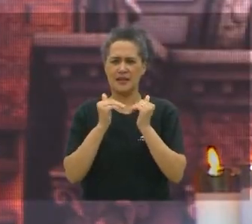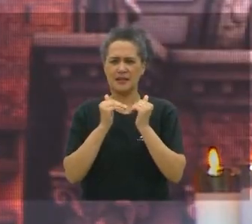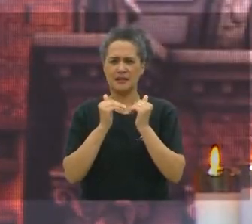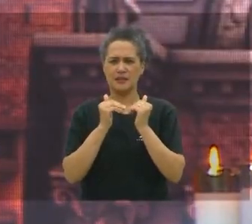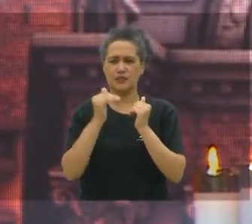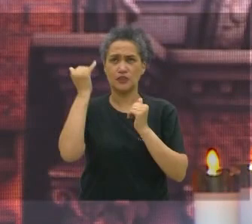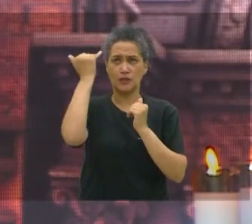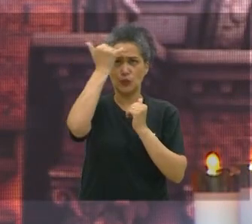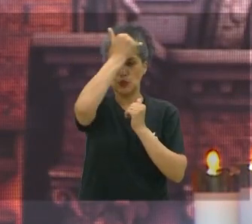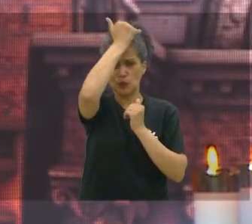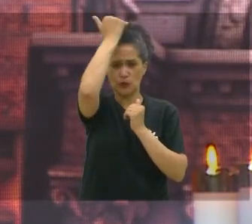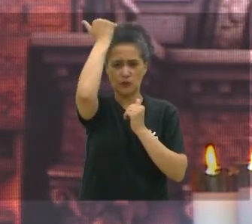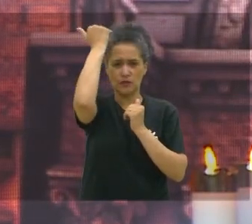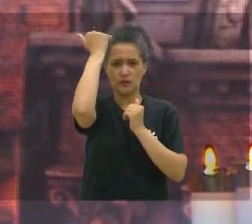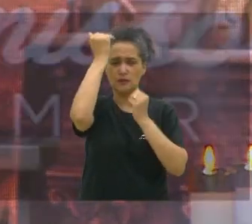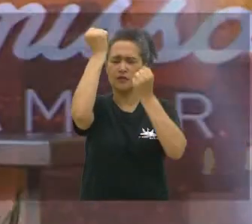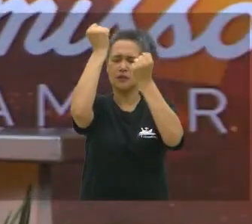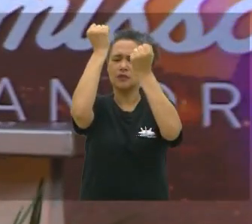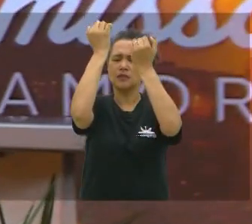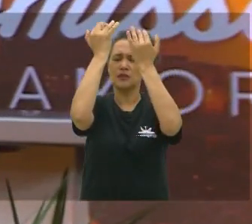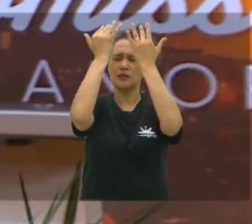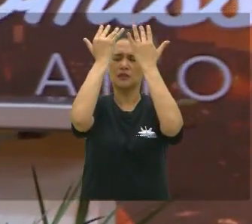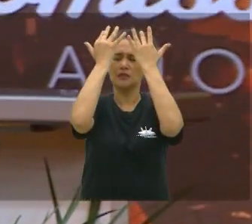essa unção do batismo.